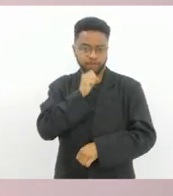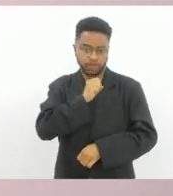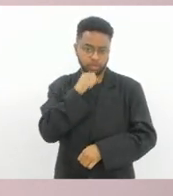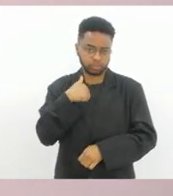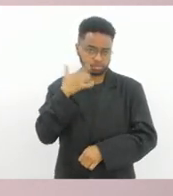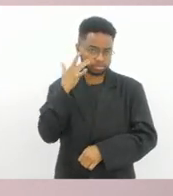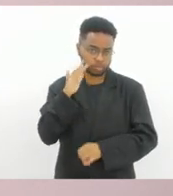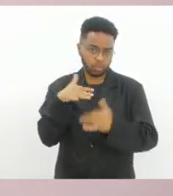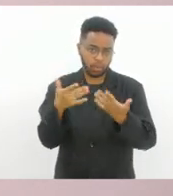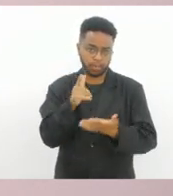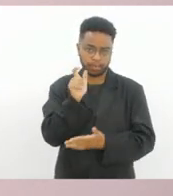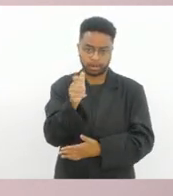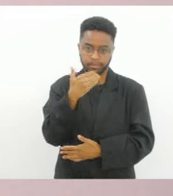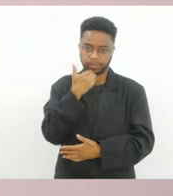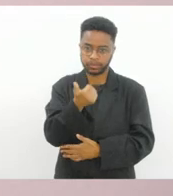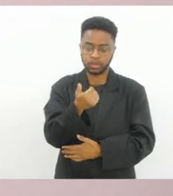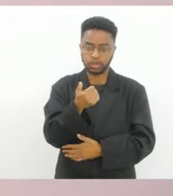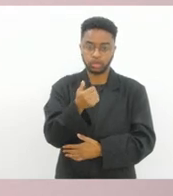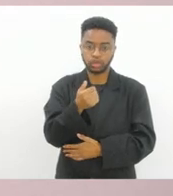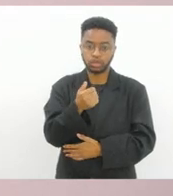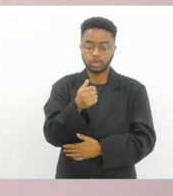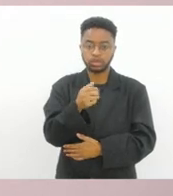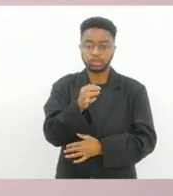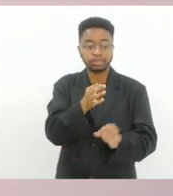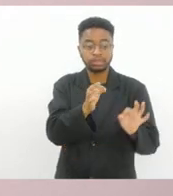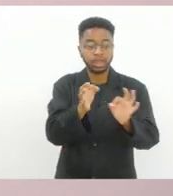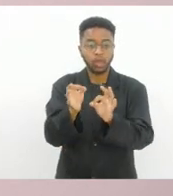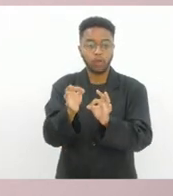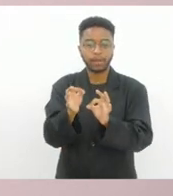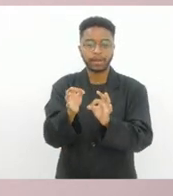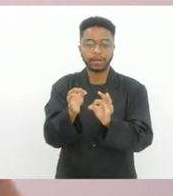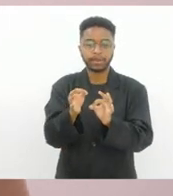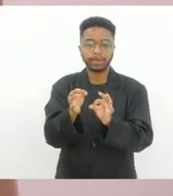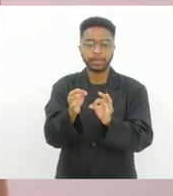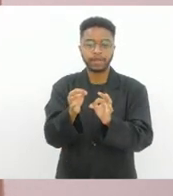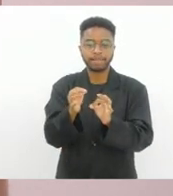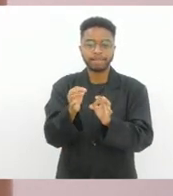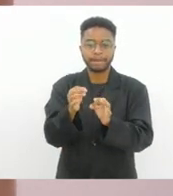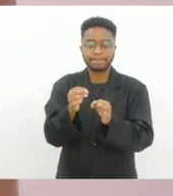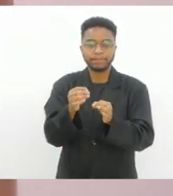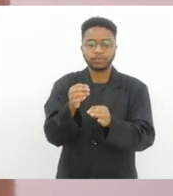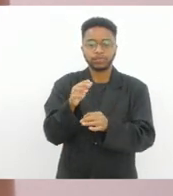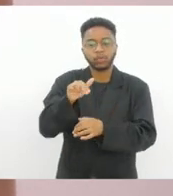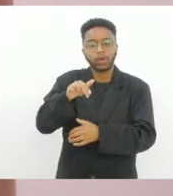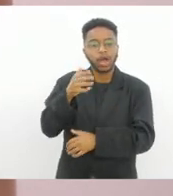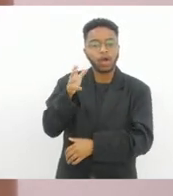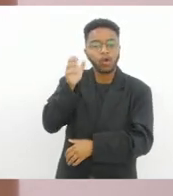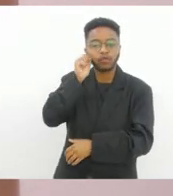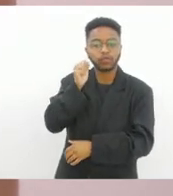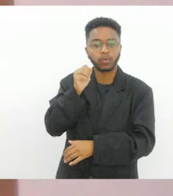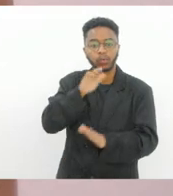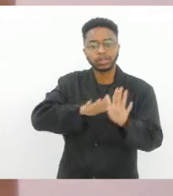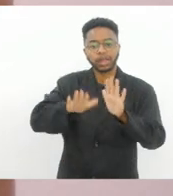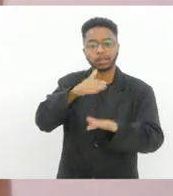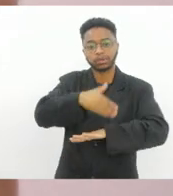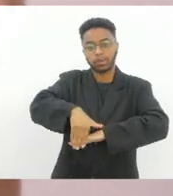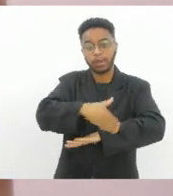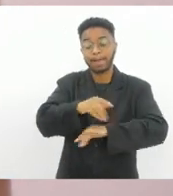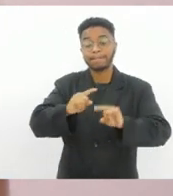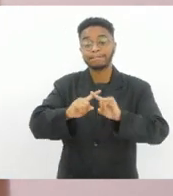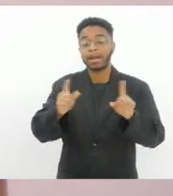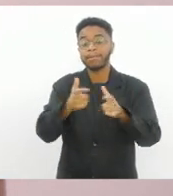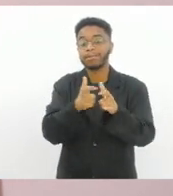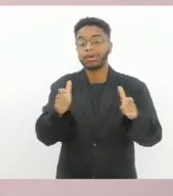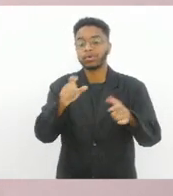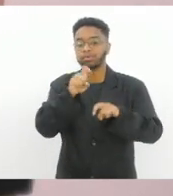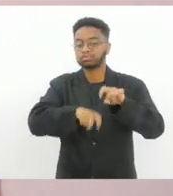termo, não escutou cuidado ao sair na rua. Sendo que os números mostram que os estupros são na vida